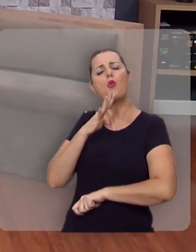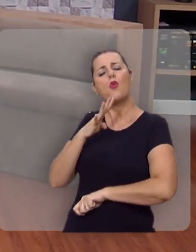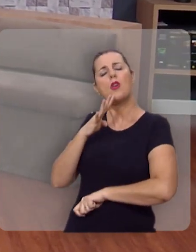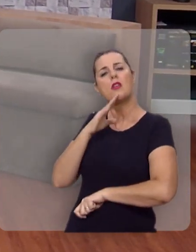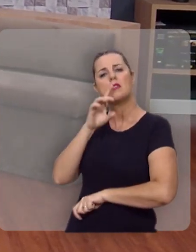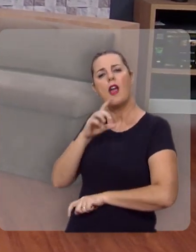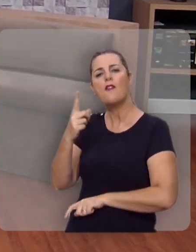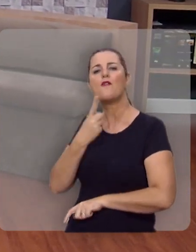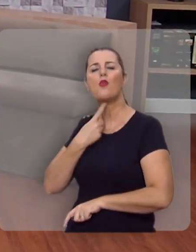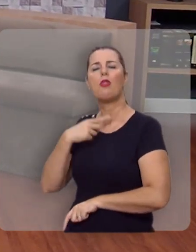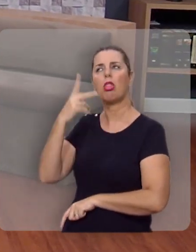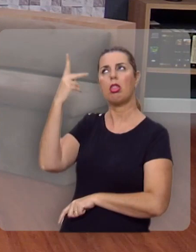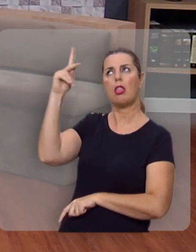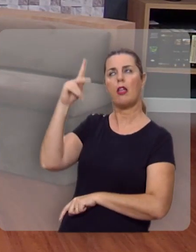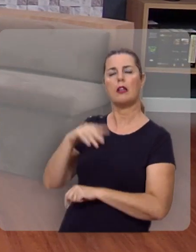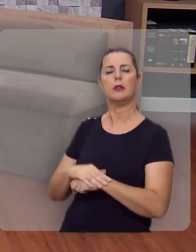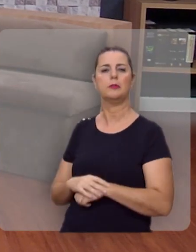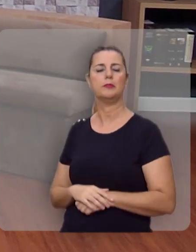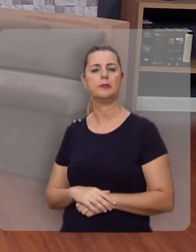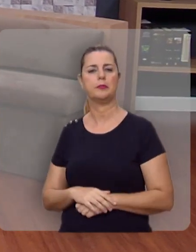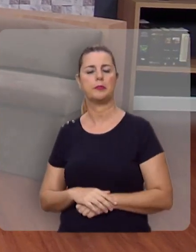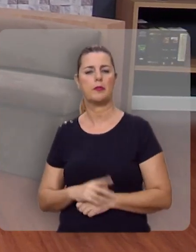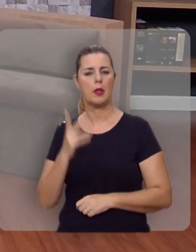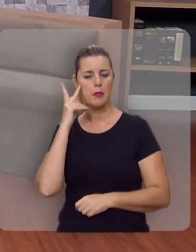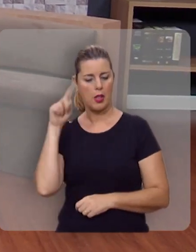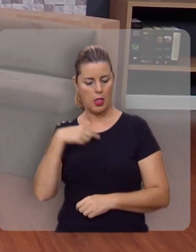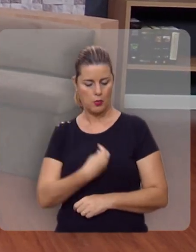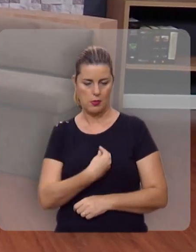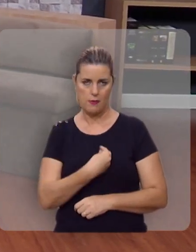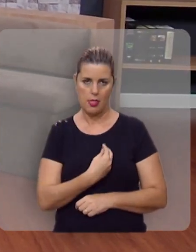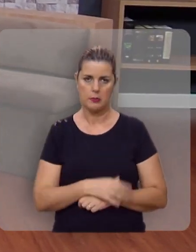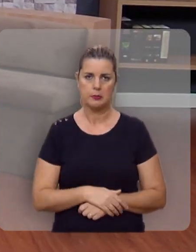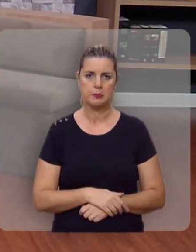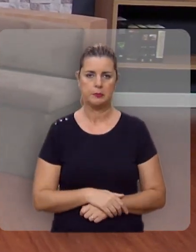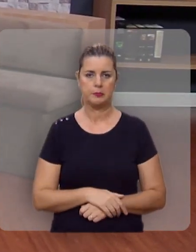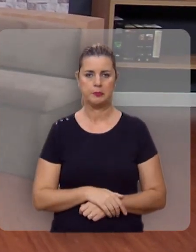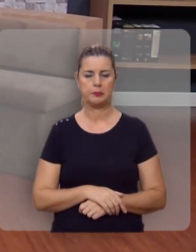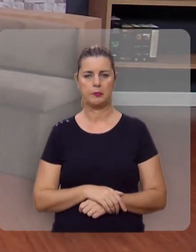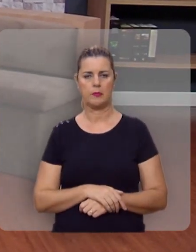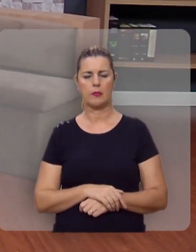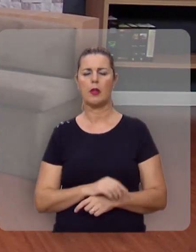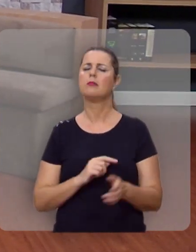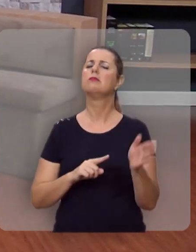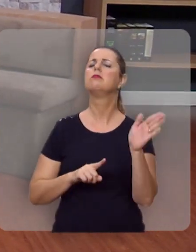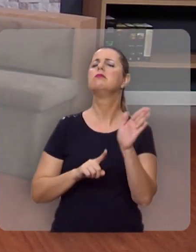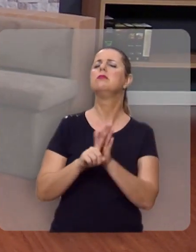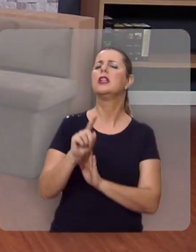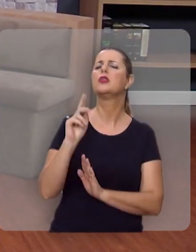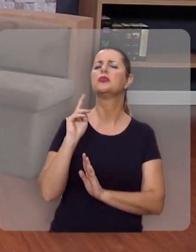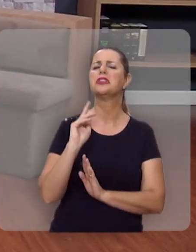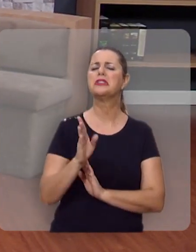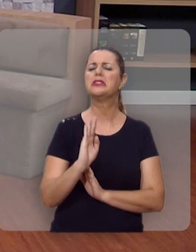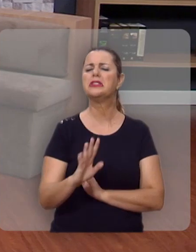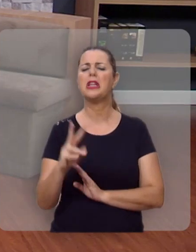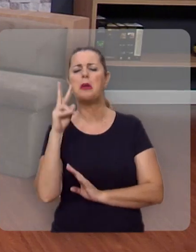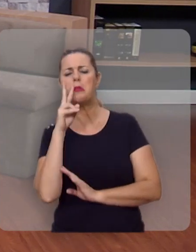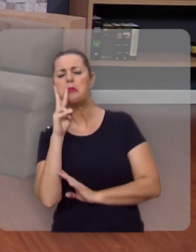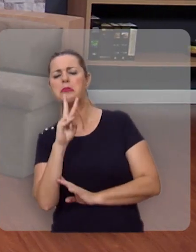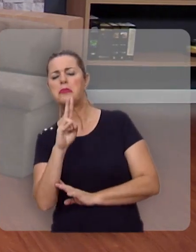conhecer a vontade de Deus para a sua vida? Uma das perguntas que eu